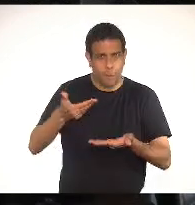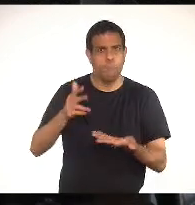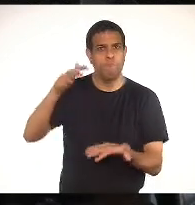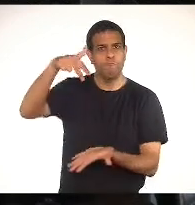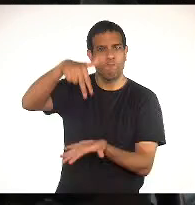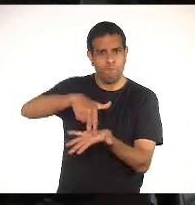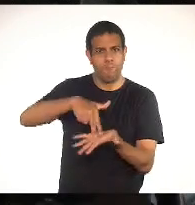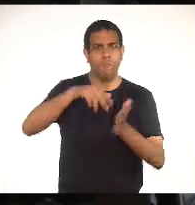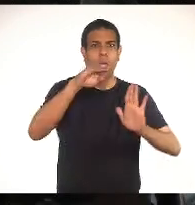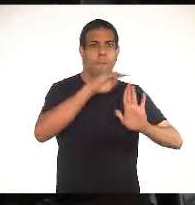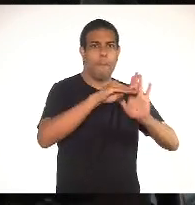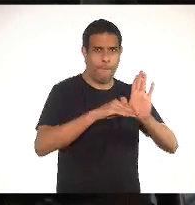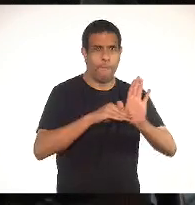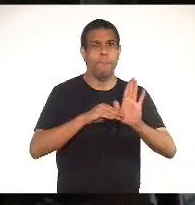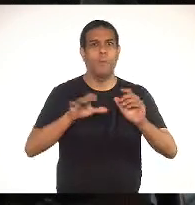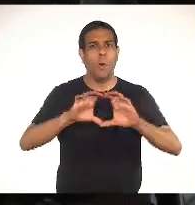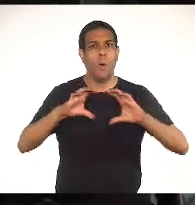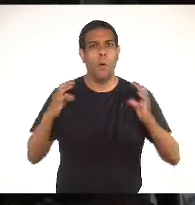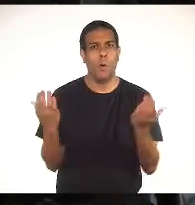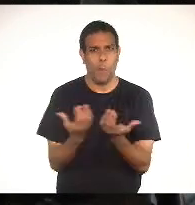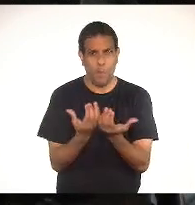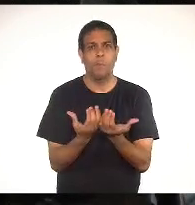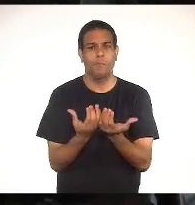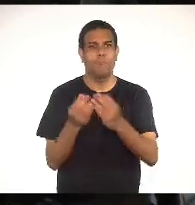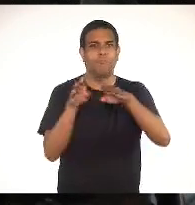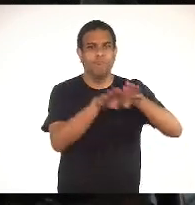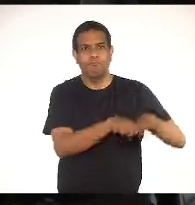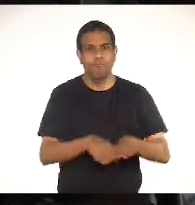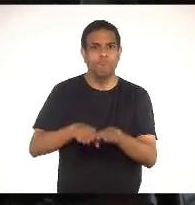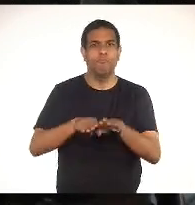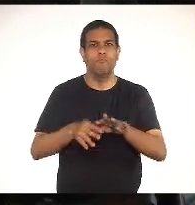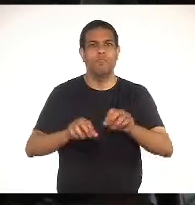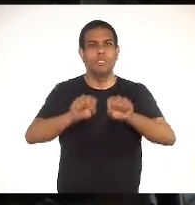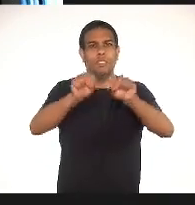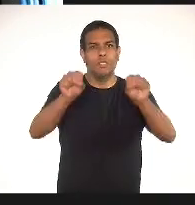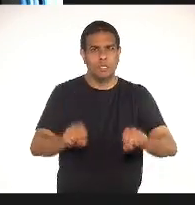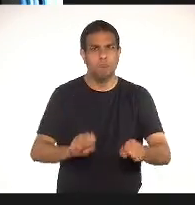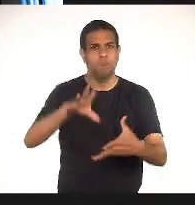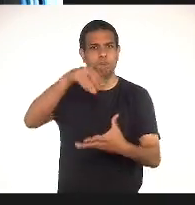para emitir parecer pela Comissão de Normas Internas e Proposições Externas.